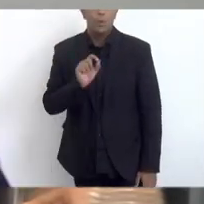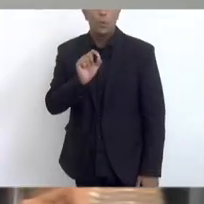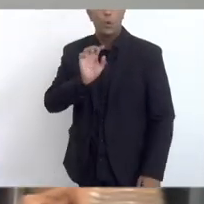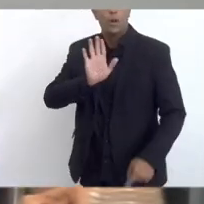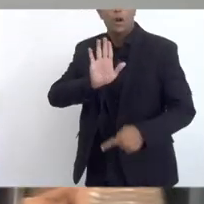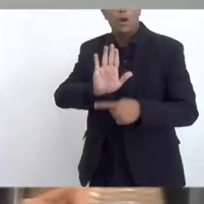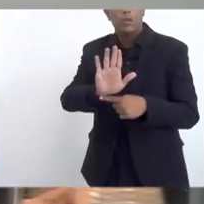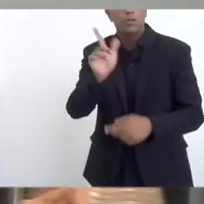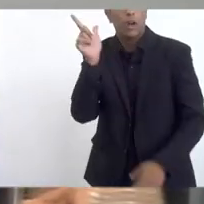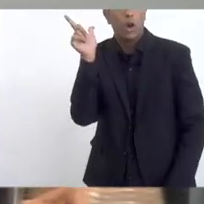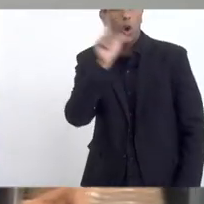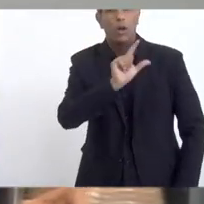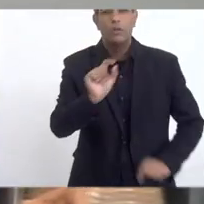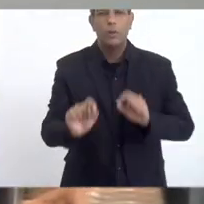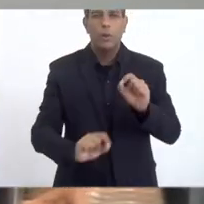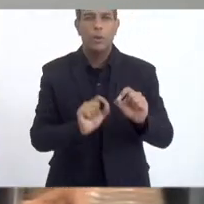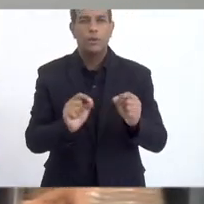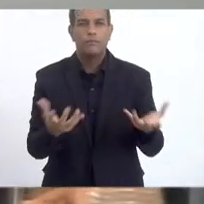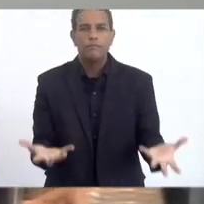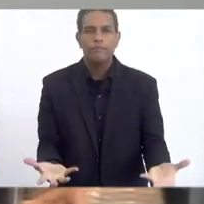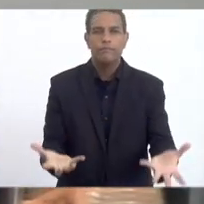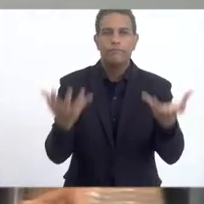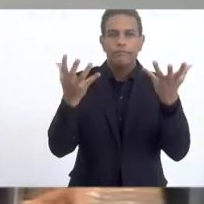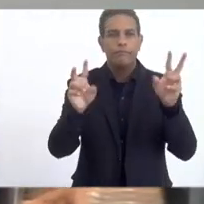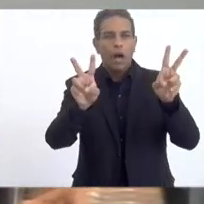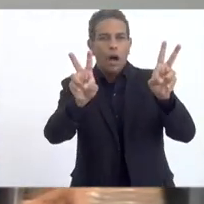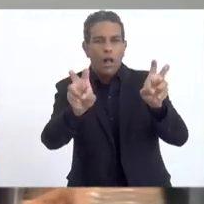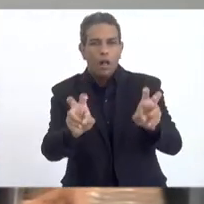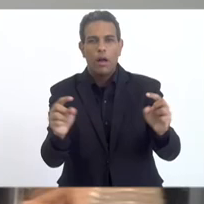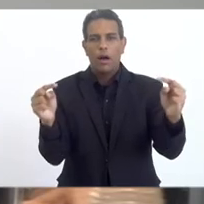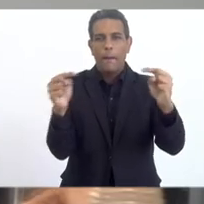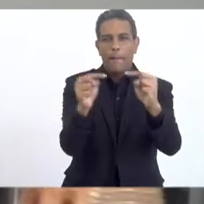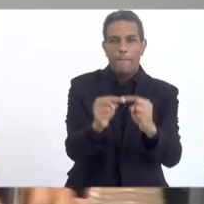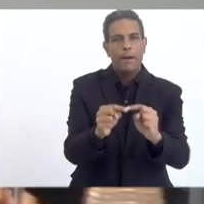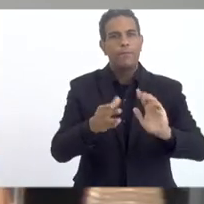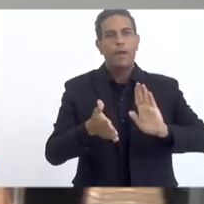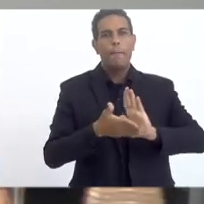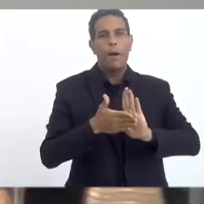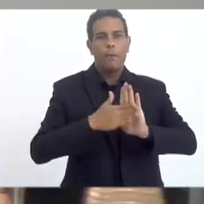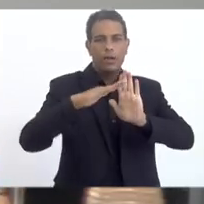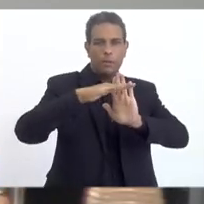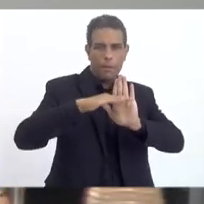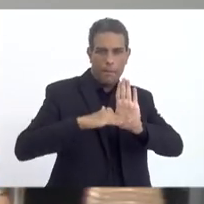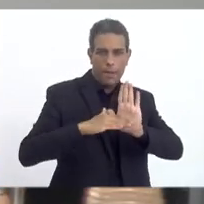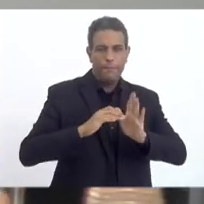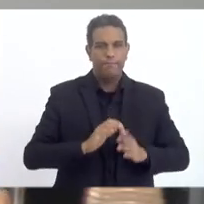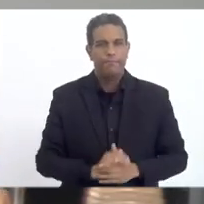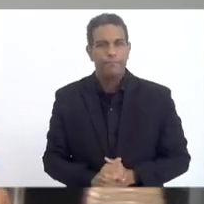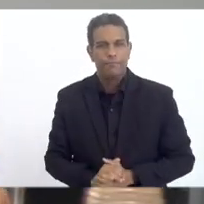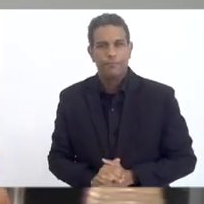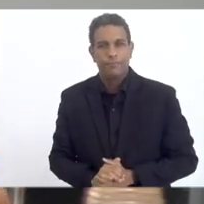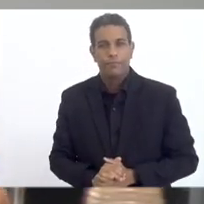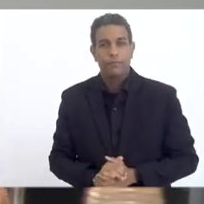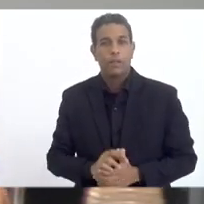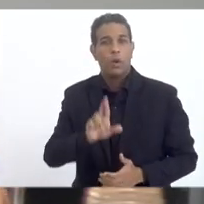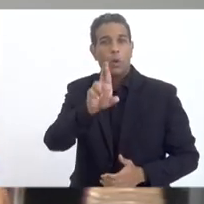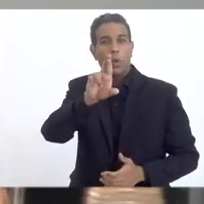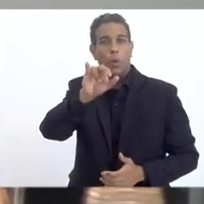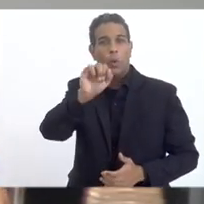gente consiga chegar em bons termos aí na proposta. Tá? O Rio